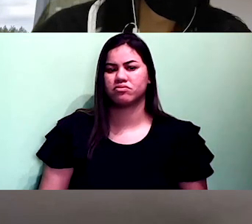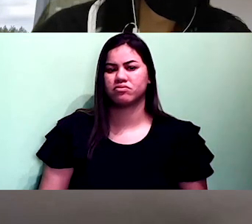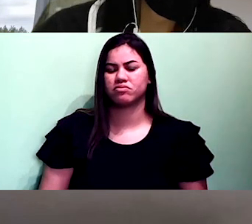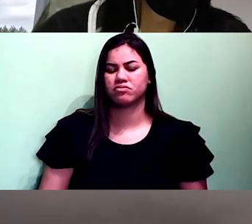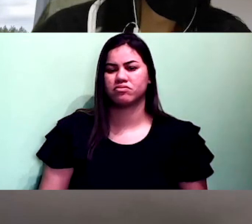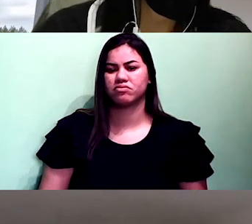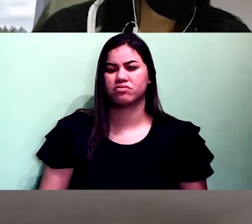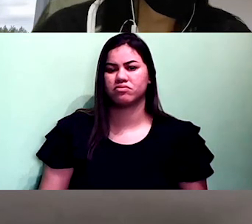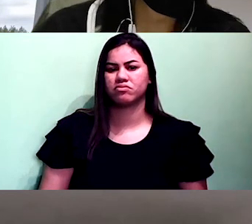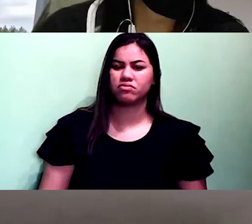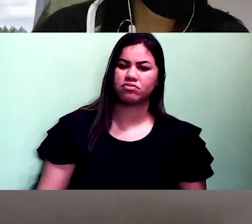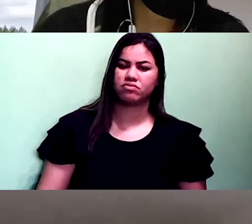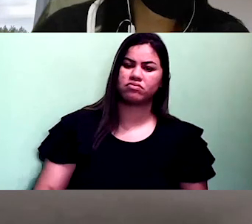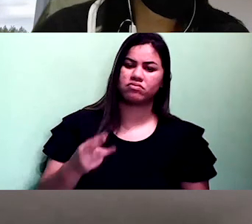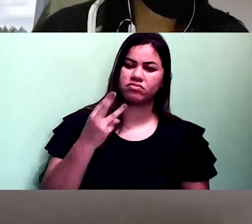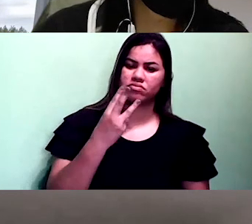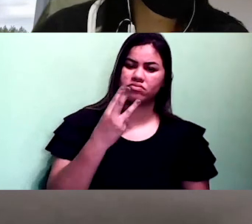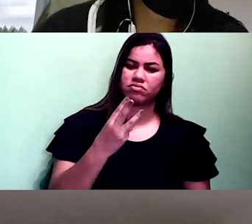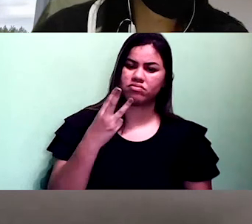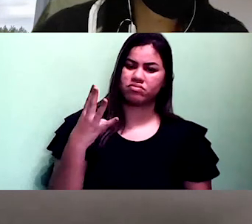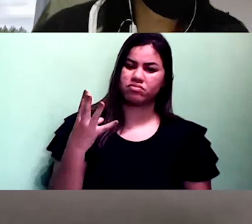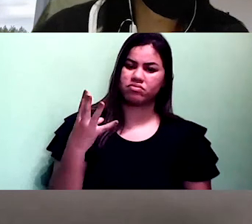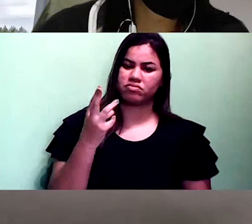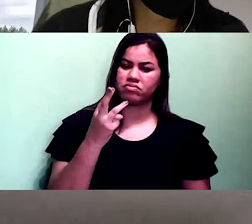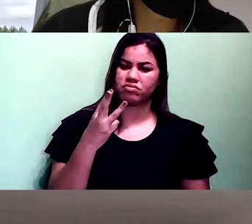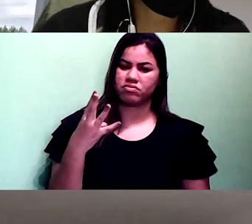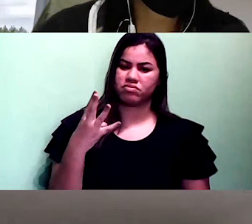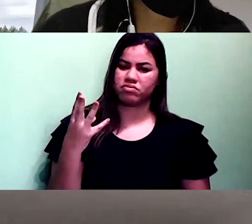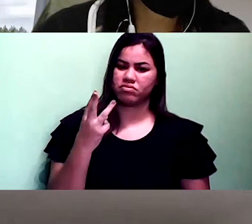doutor. 34.